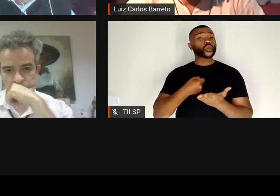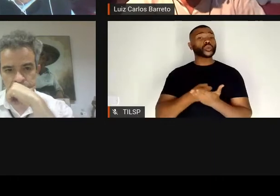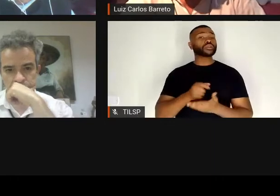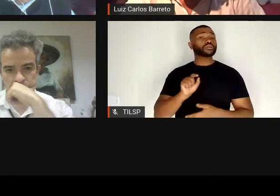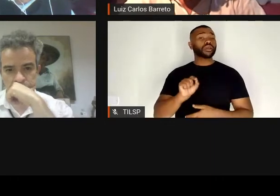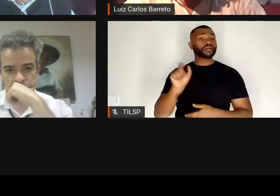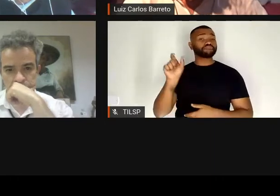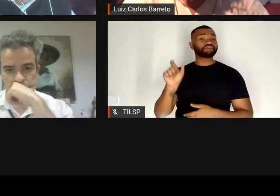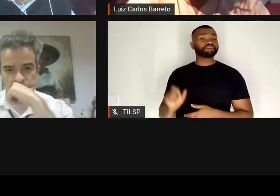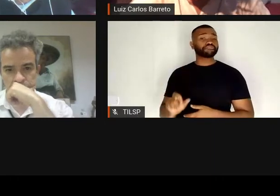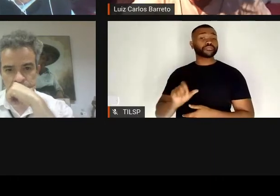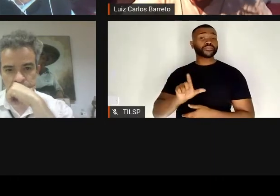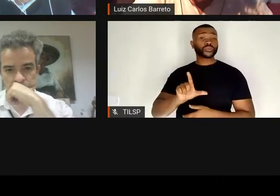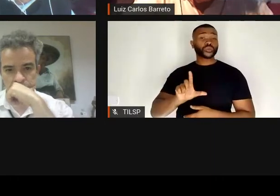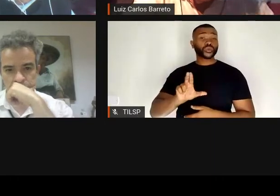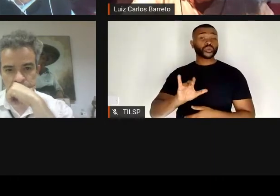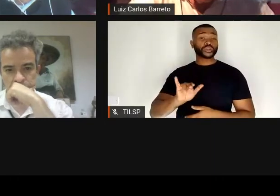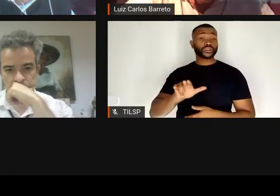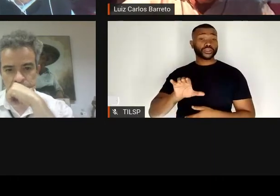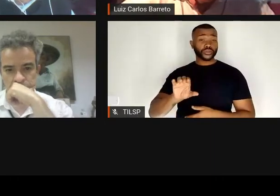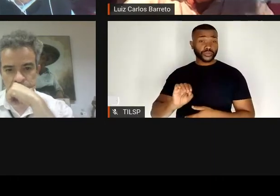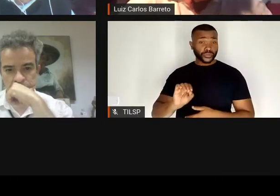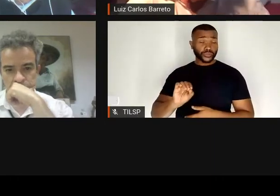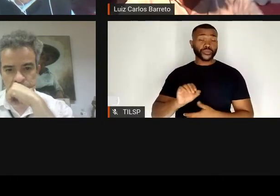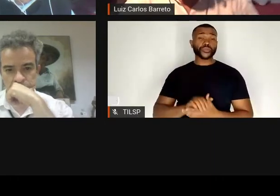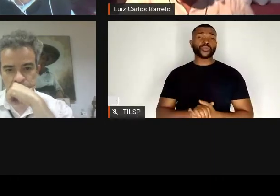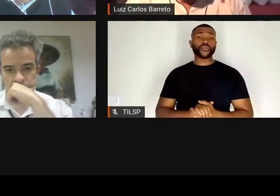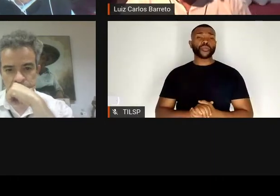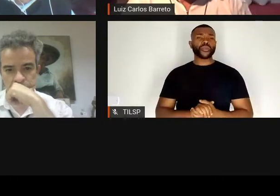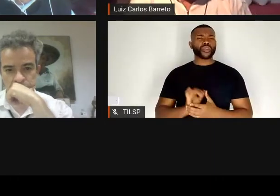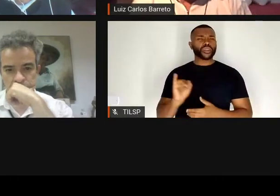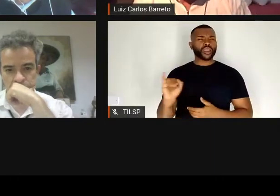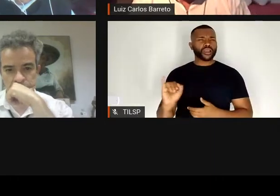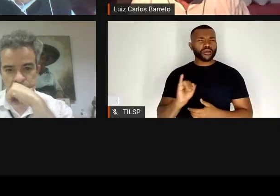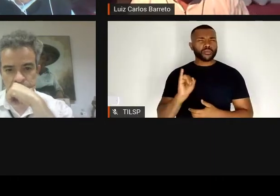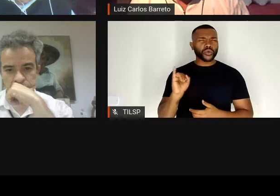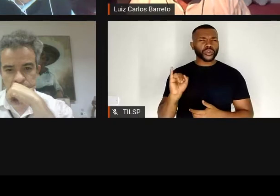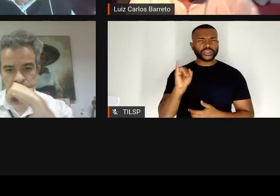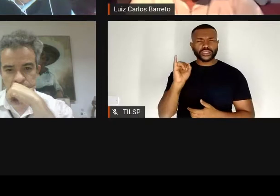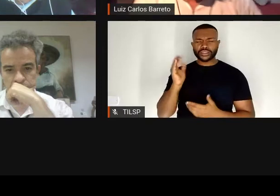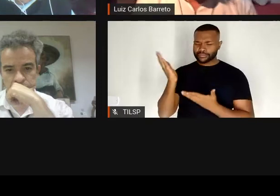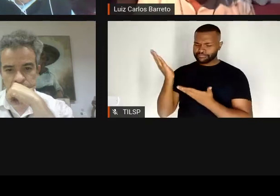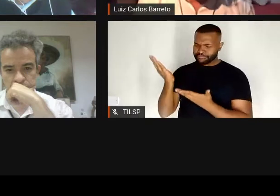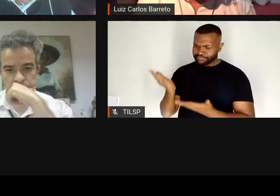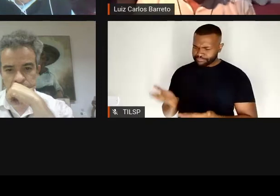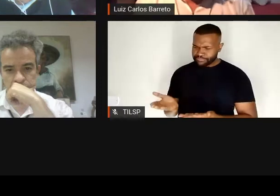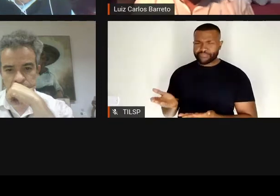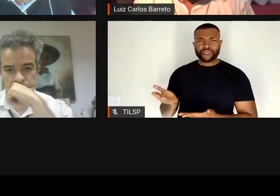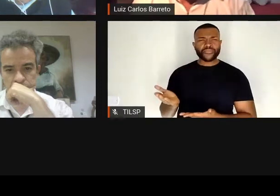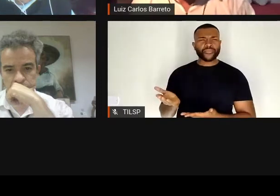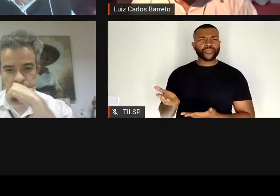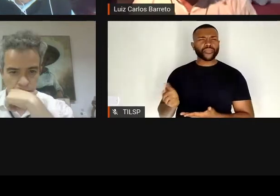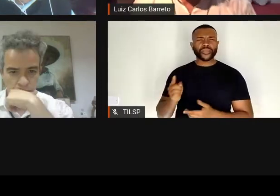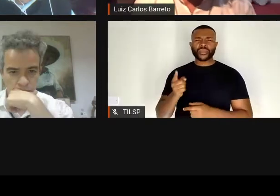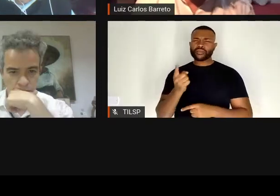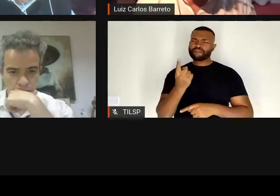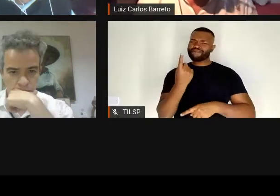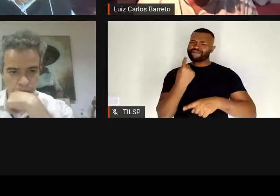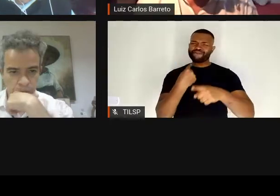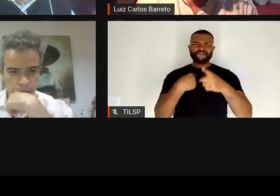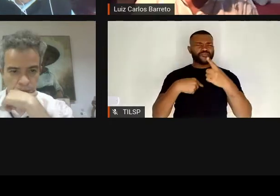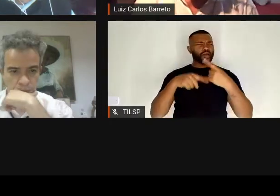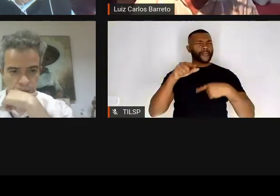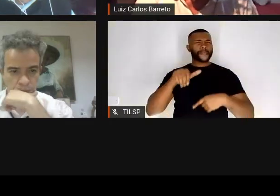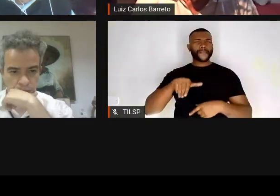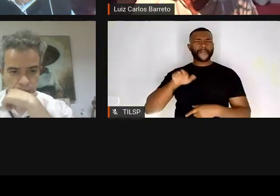Né? E a importância dele, portanto, transcende ao fato dele